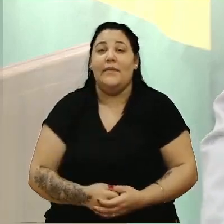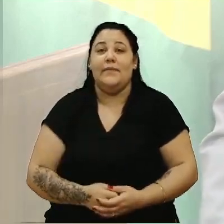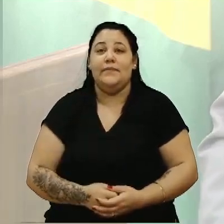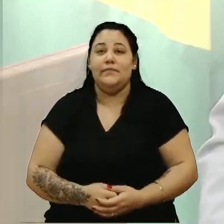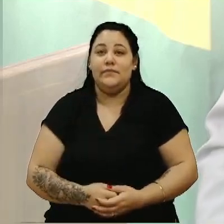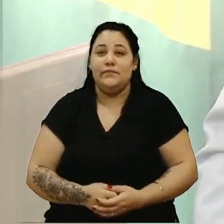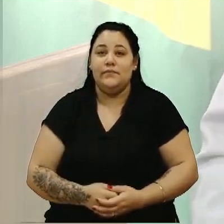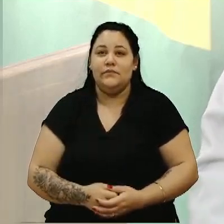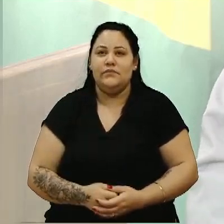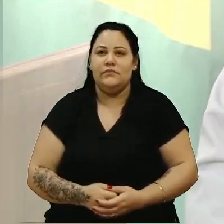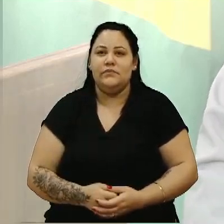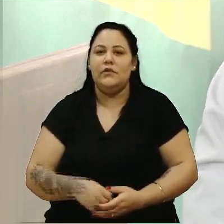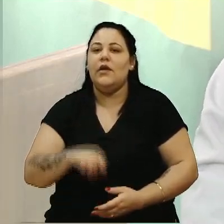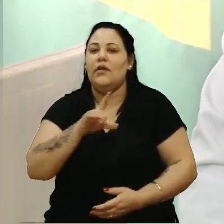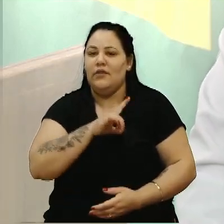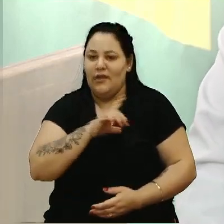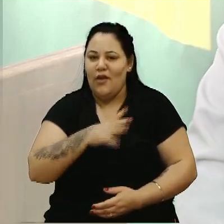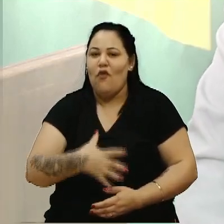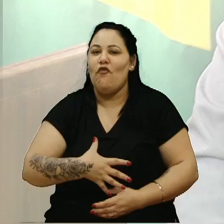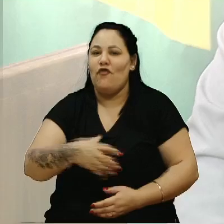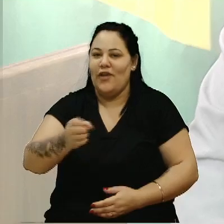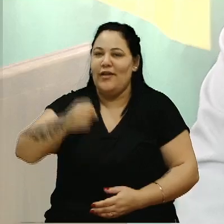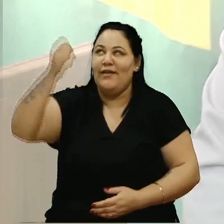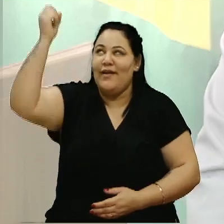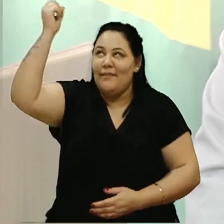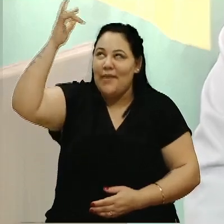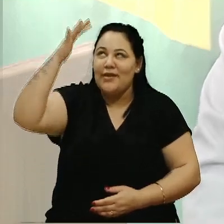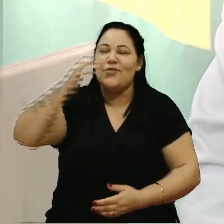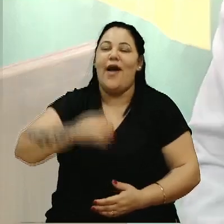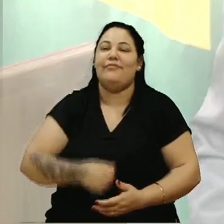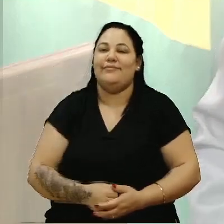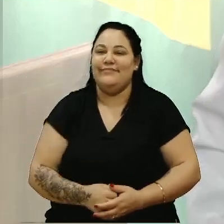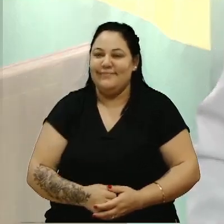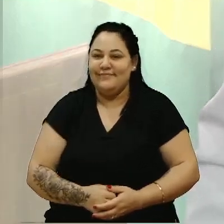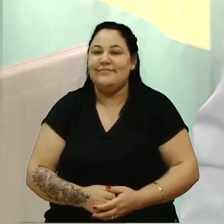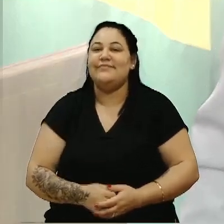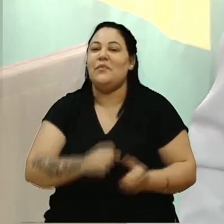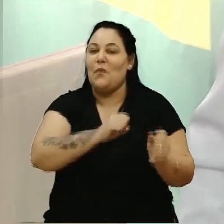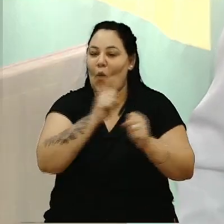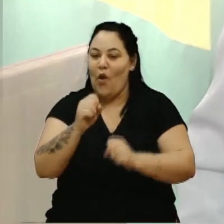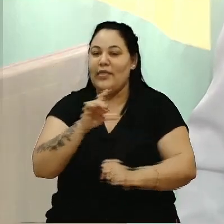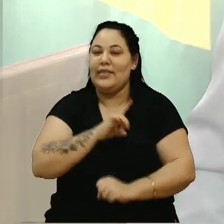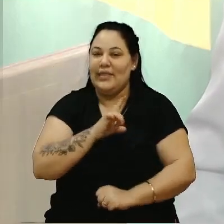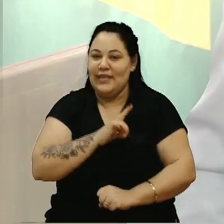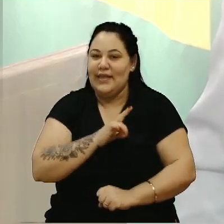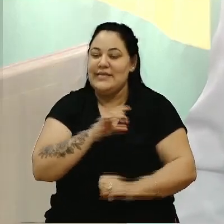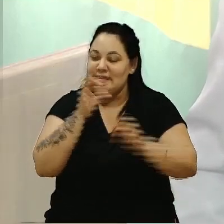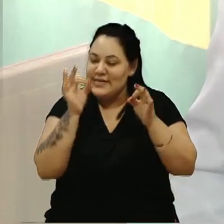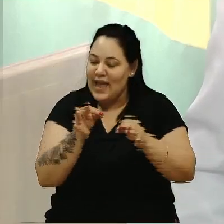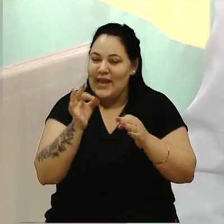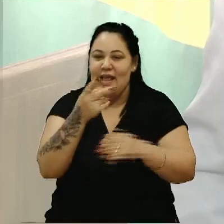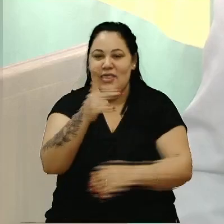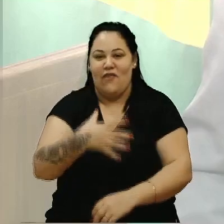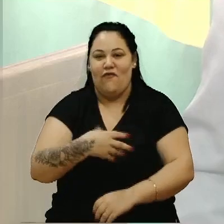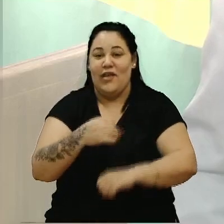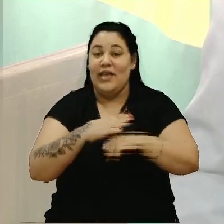a senhora tem uns filhos abençoados, dona Alice. Pode ficar certo que seus filhos são queridos por todos.